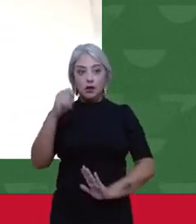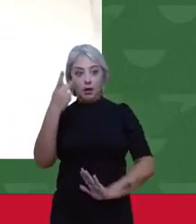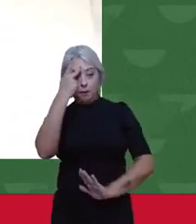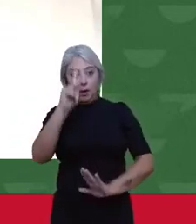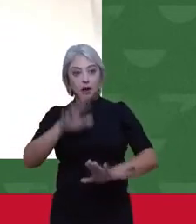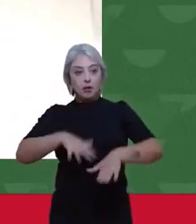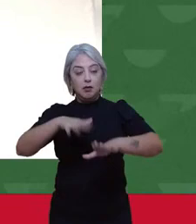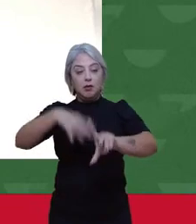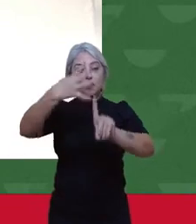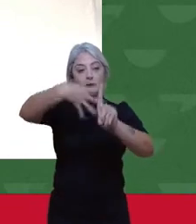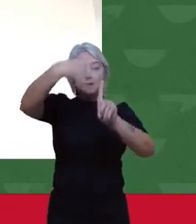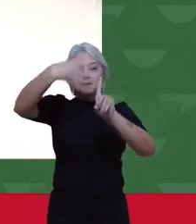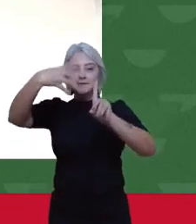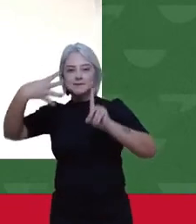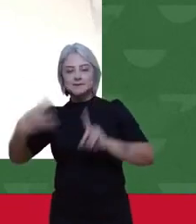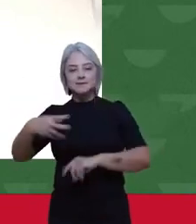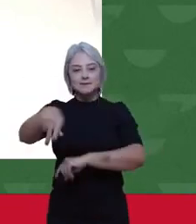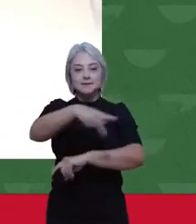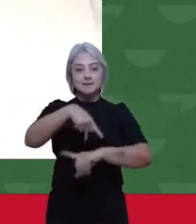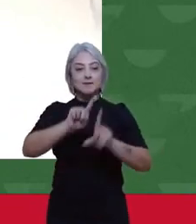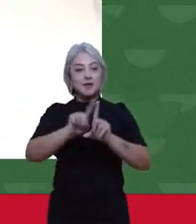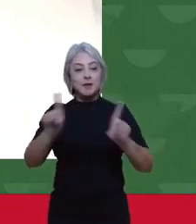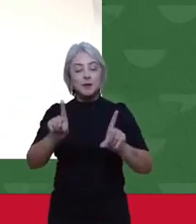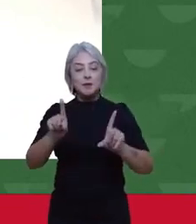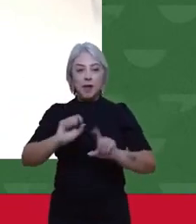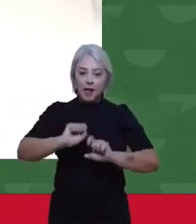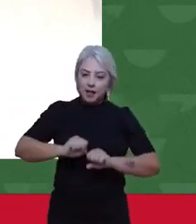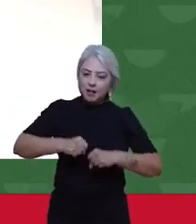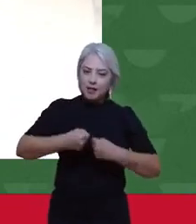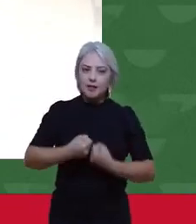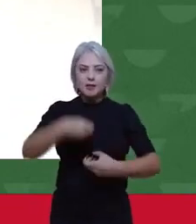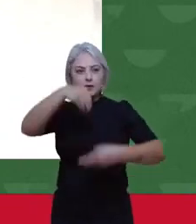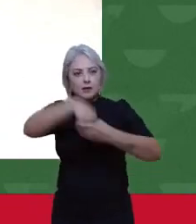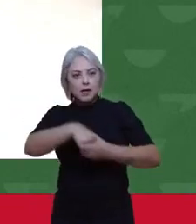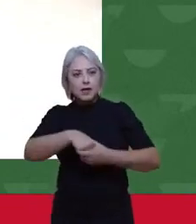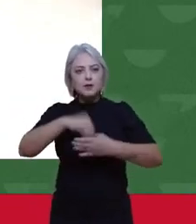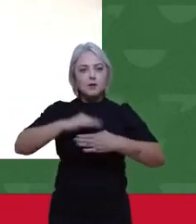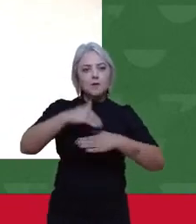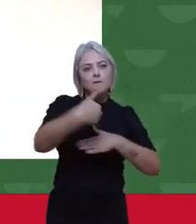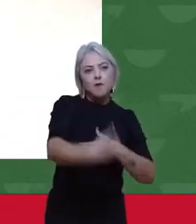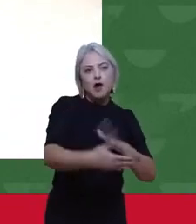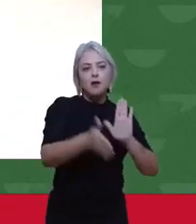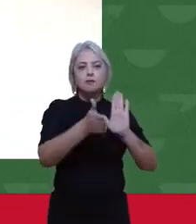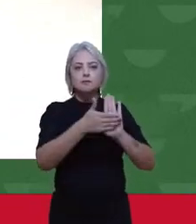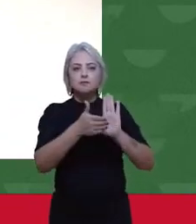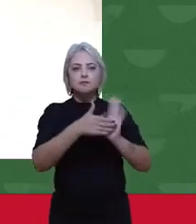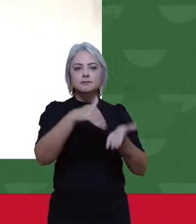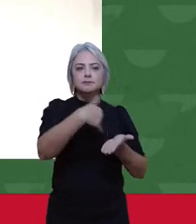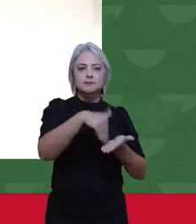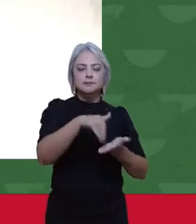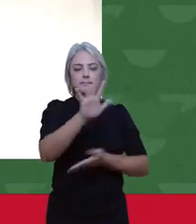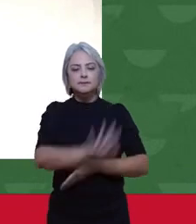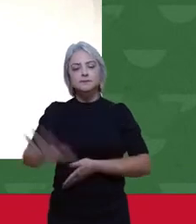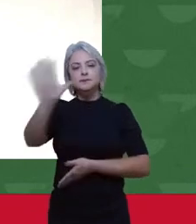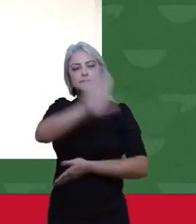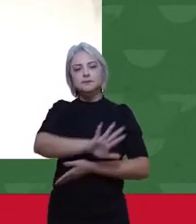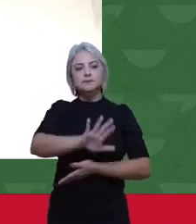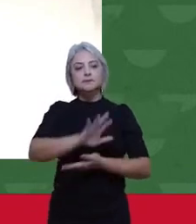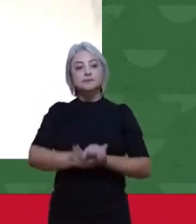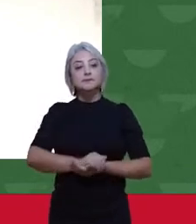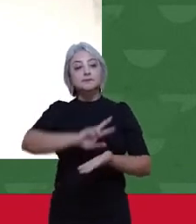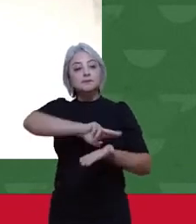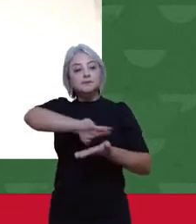movimento LGBTQIA+, no país, mas nas ações internas e externas pautadas pela Secretaria Nacional LGBT do